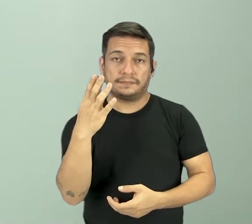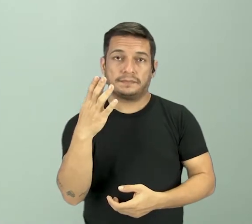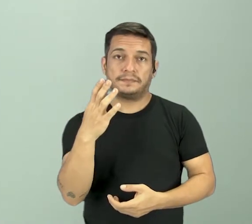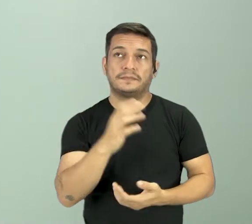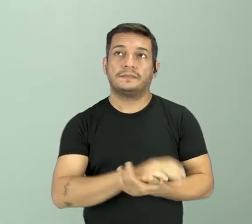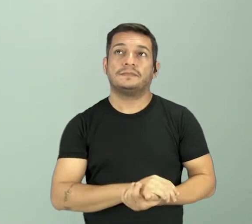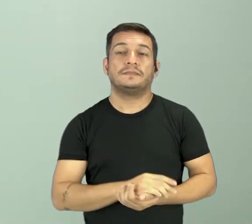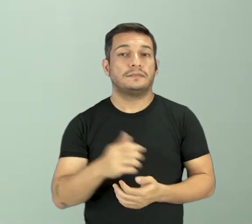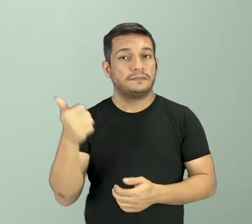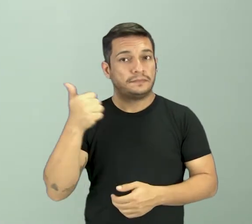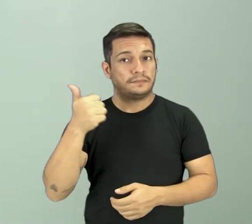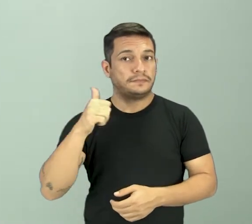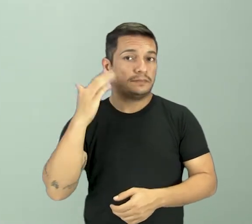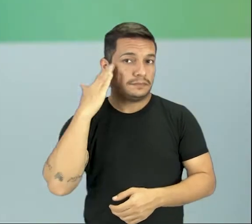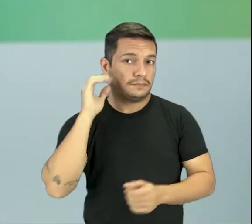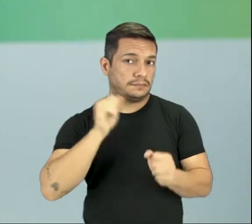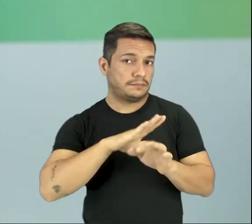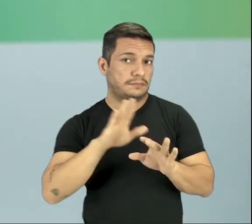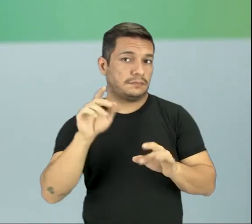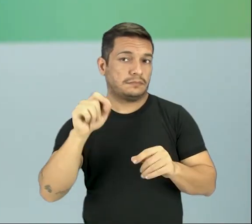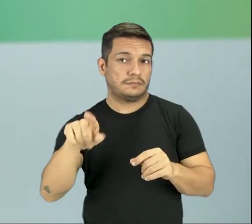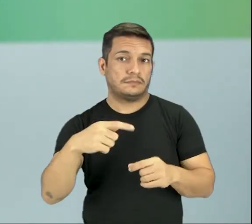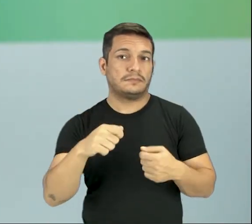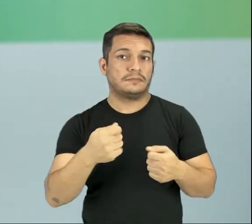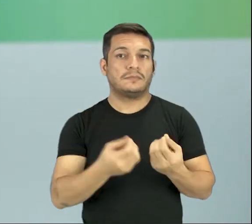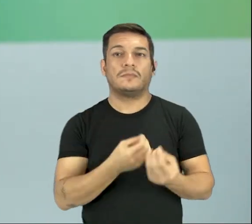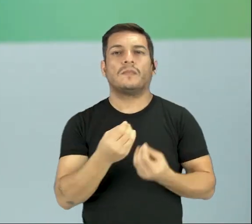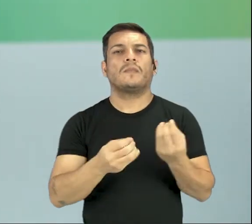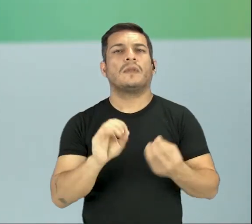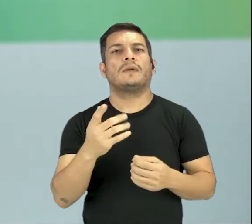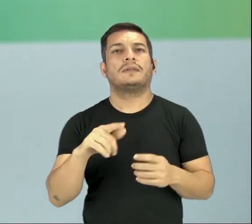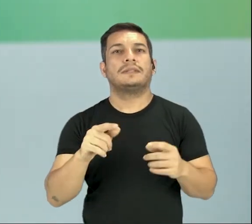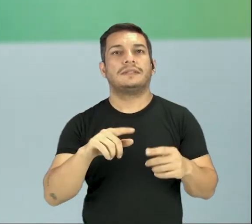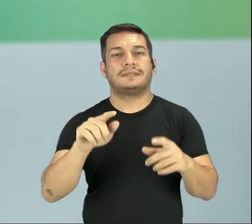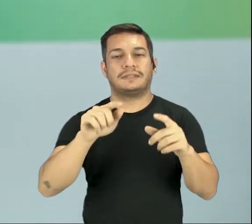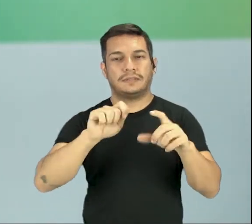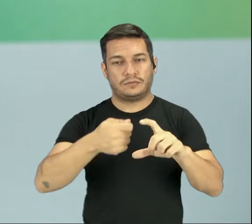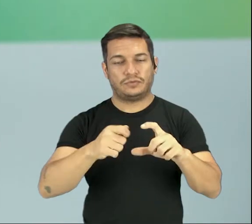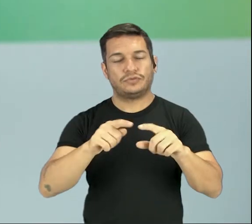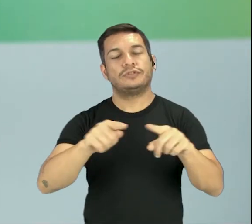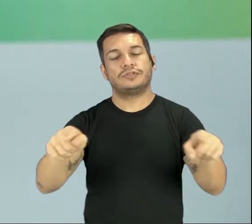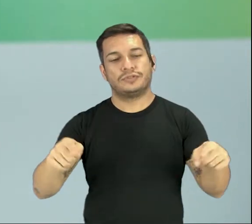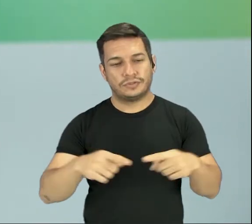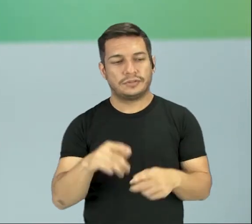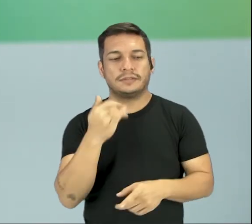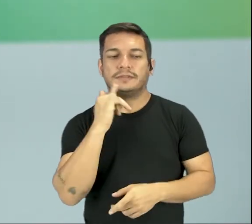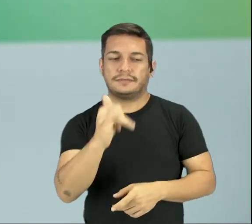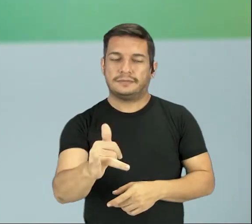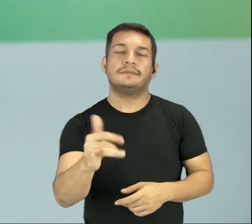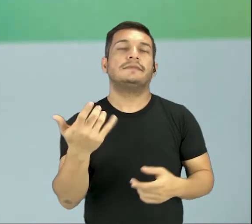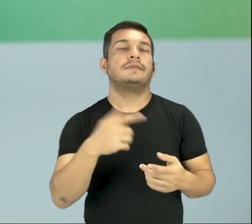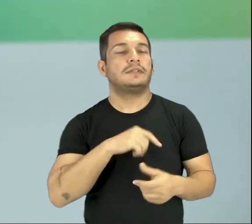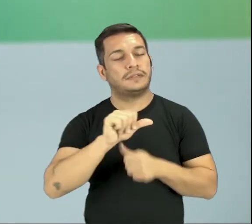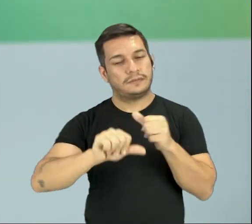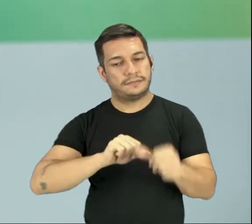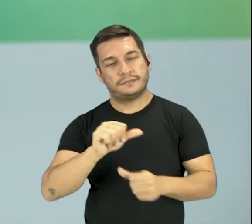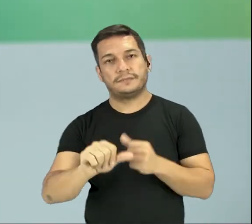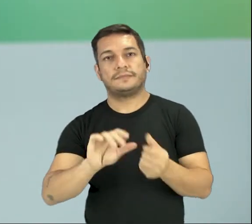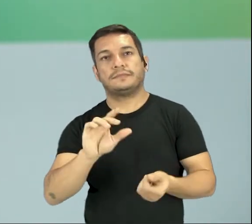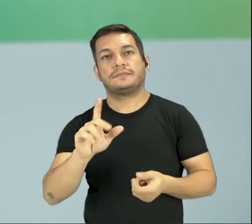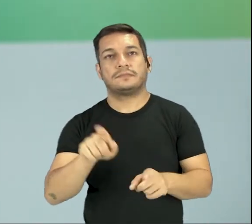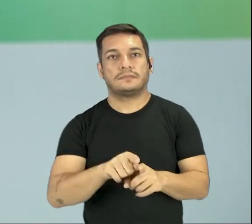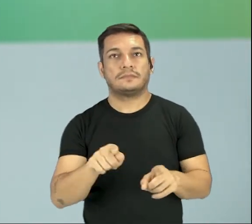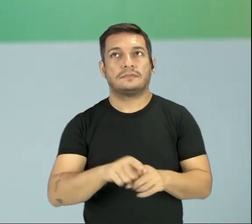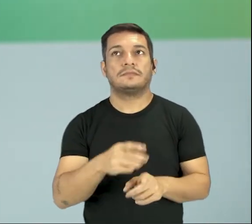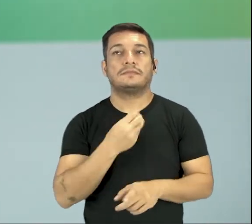Então, primeiro, para entender o fenômeno de indução, você tem que entender como que funciona o gerador, que é exatamente ali onde funciona essa transformação,